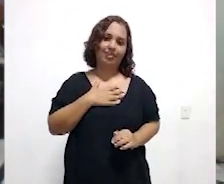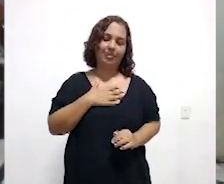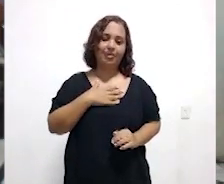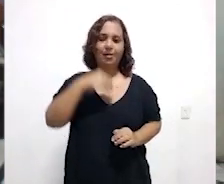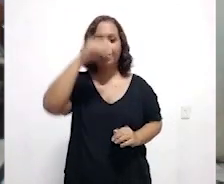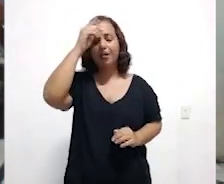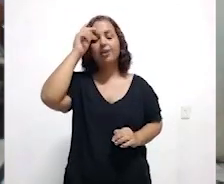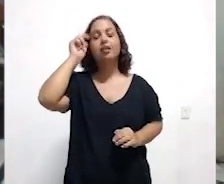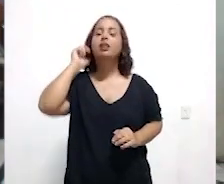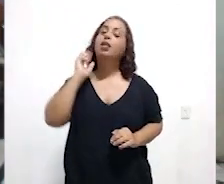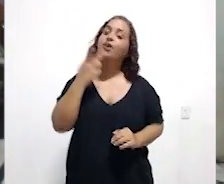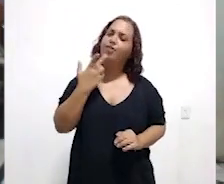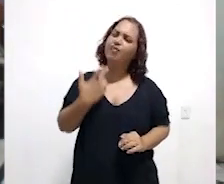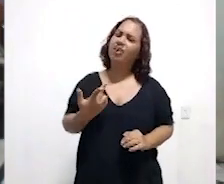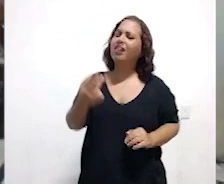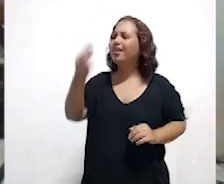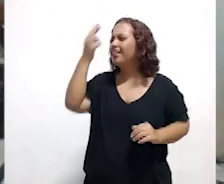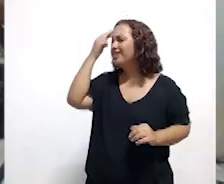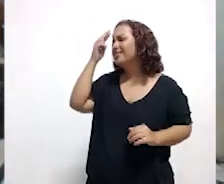dizendo: Senhor,